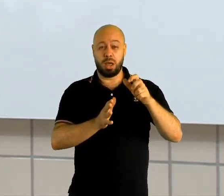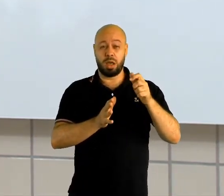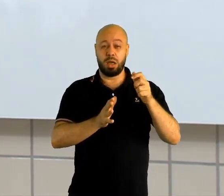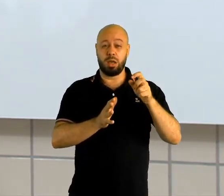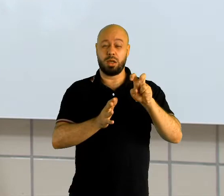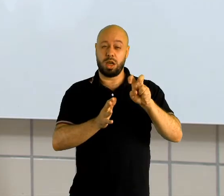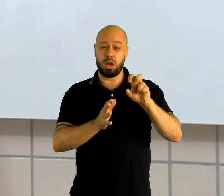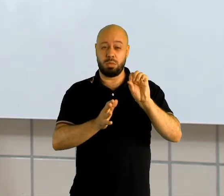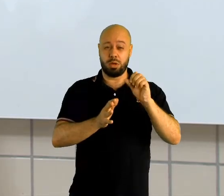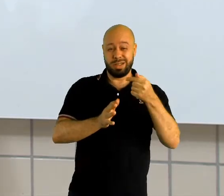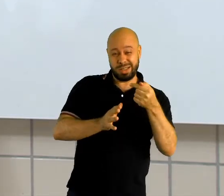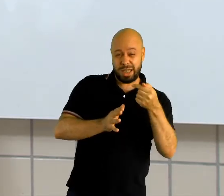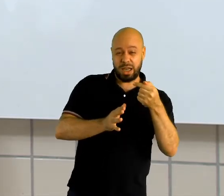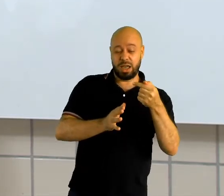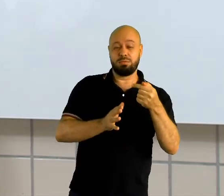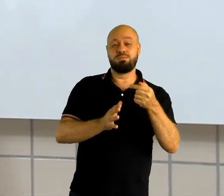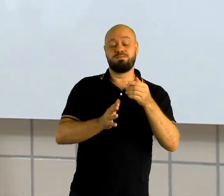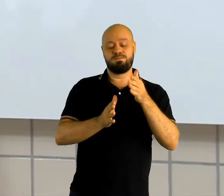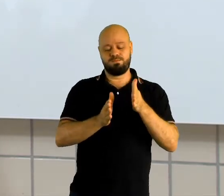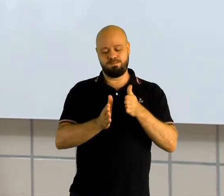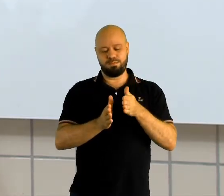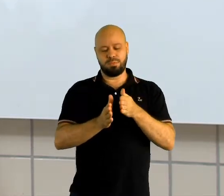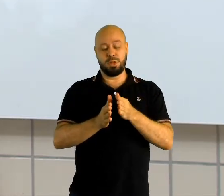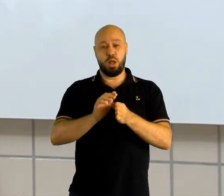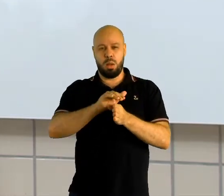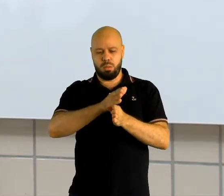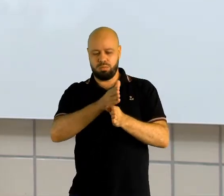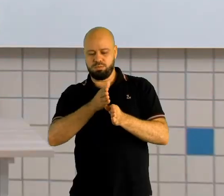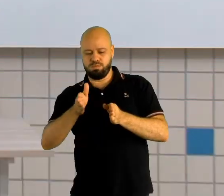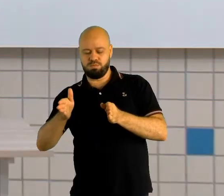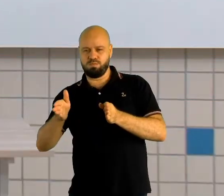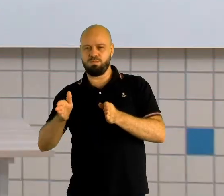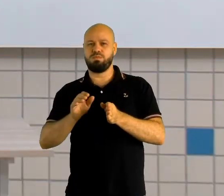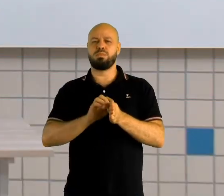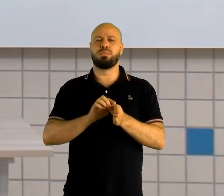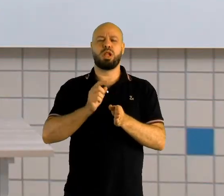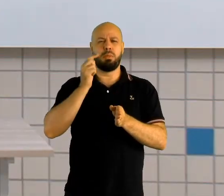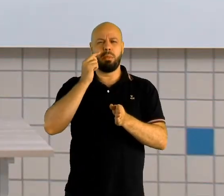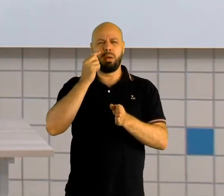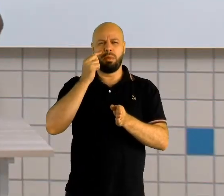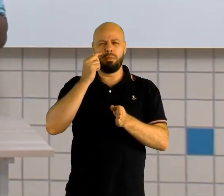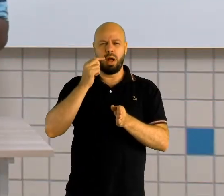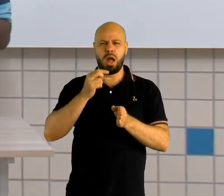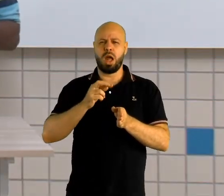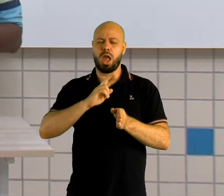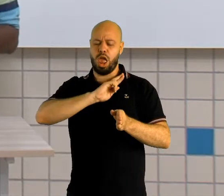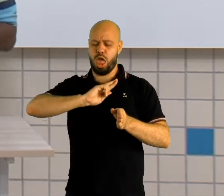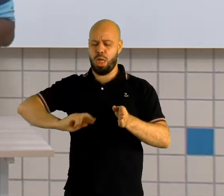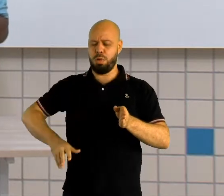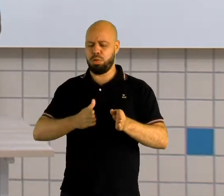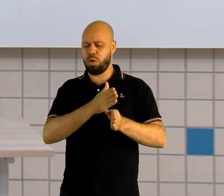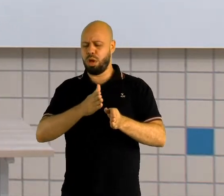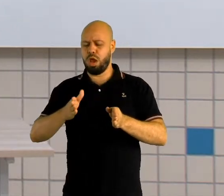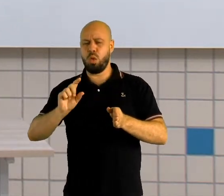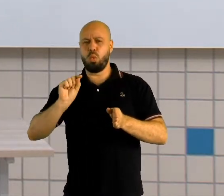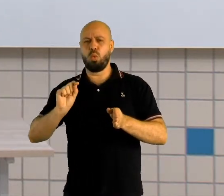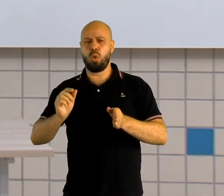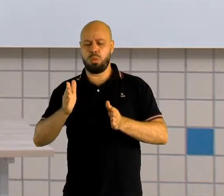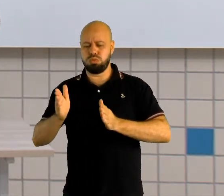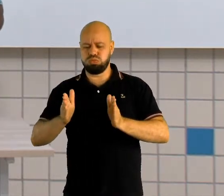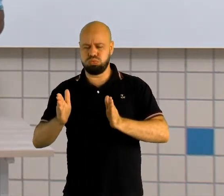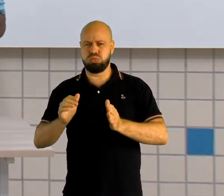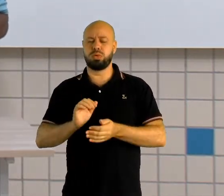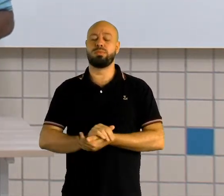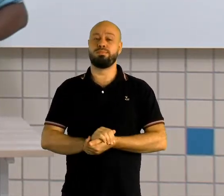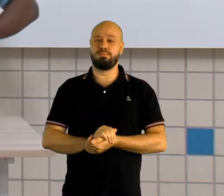a.C. Depois nós temos a fase da República. O que caracteriza a fase da República Romana? A fase da